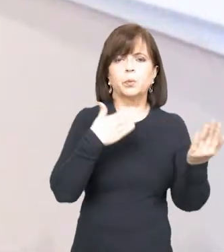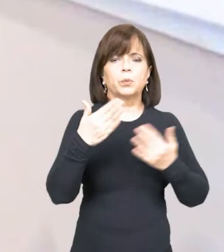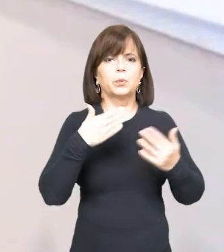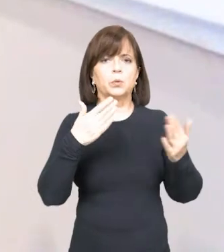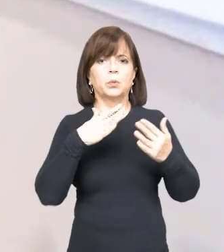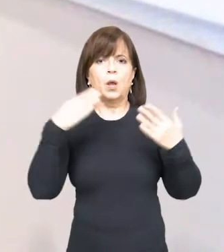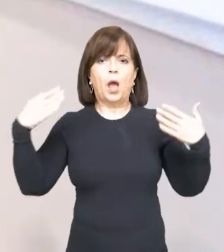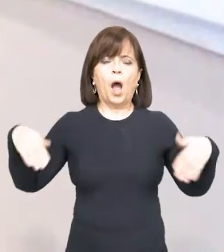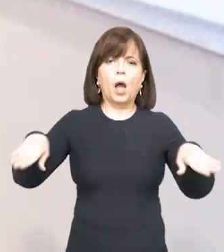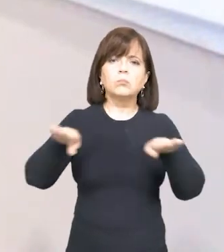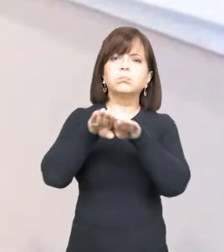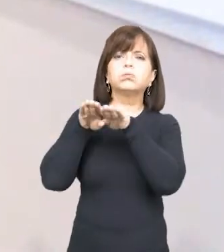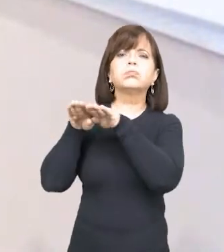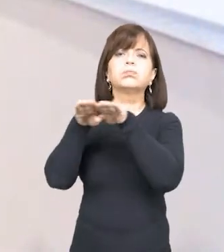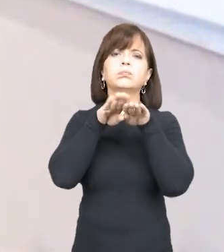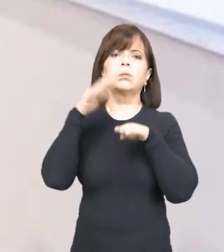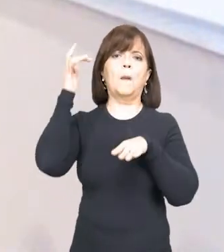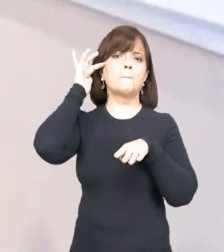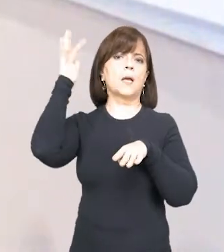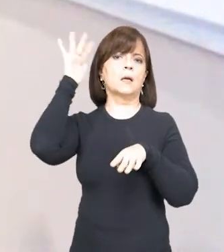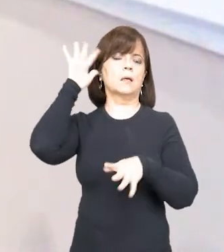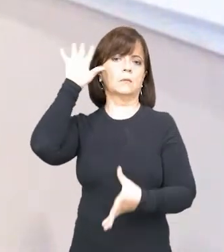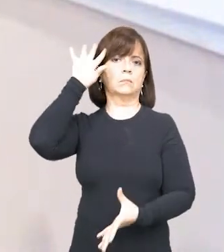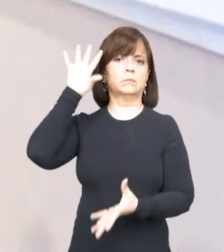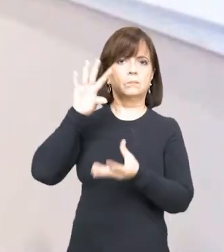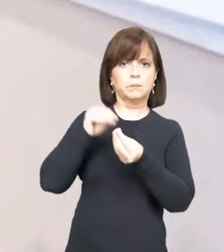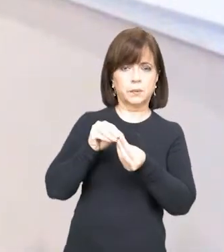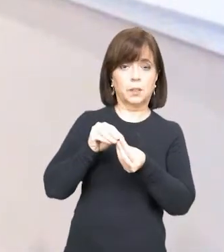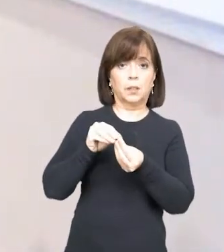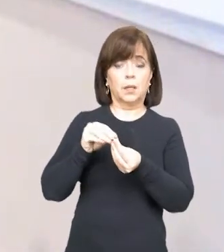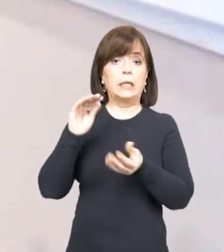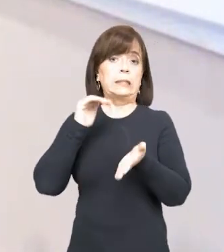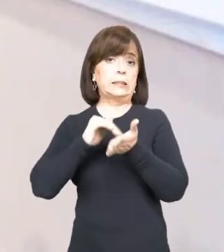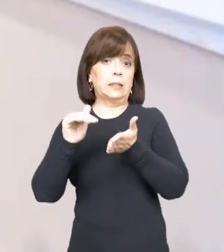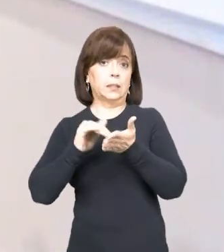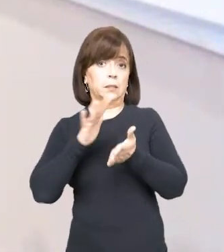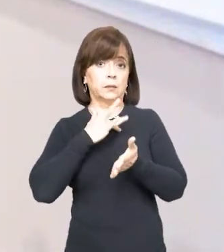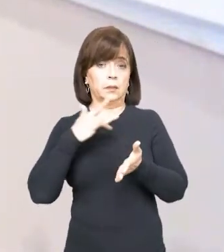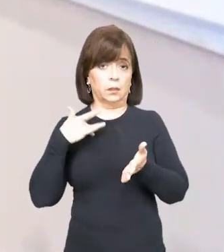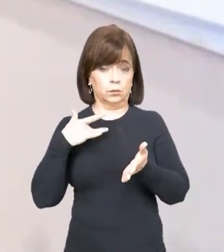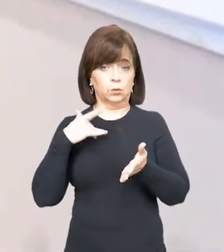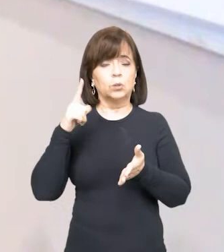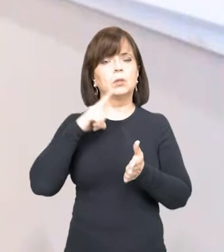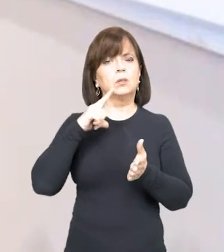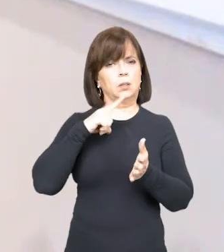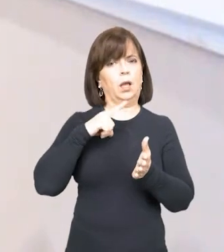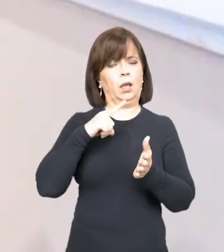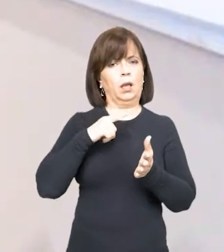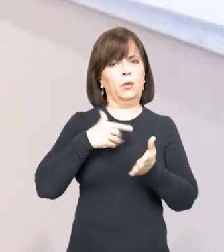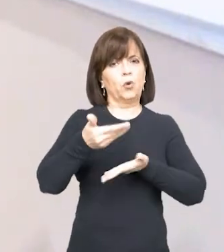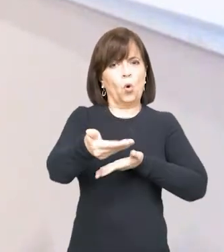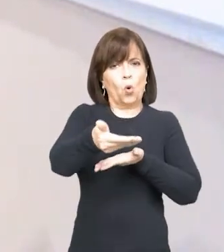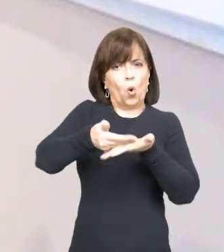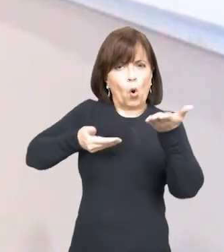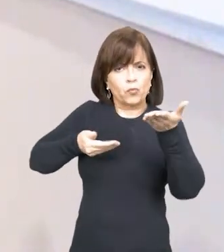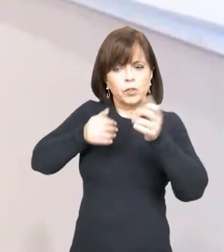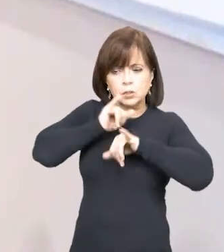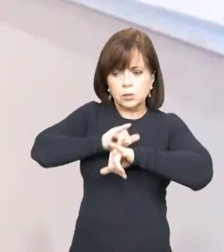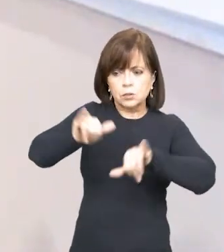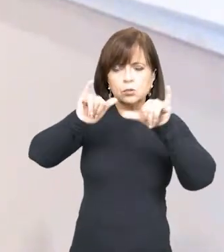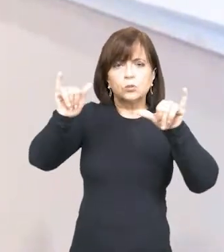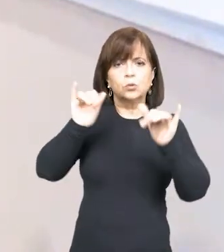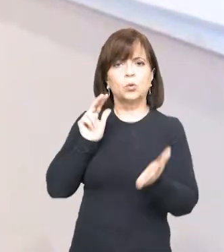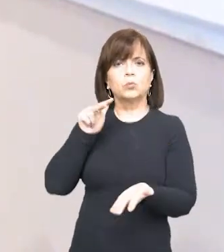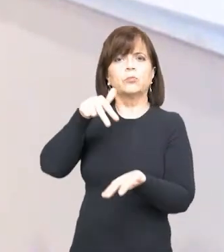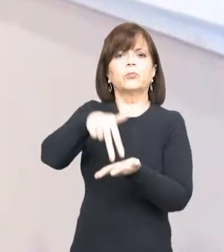importante, porque a Secretaria de Saúde, ela, por meio de uma nota técnica, ela se posicionou